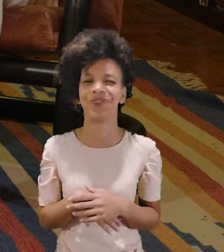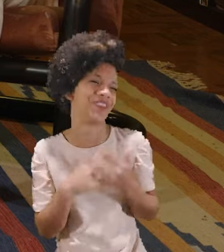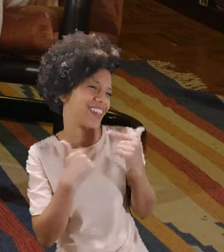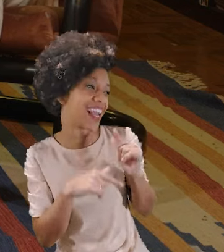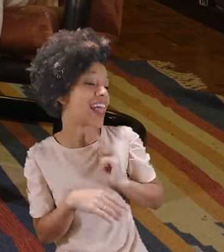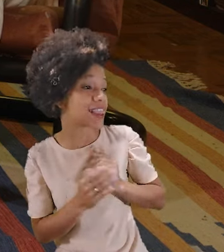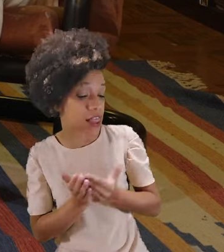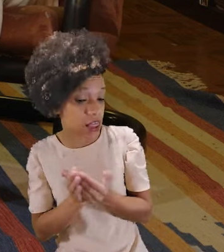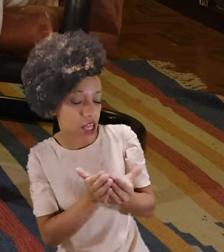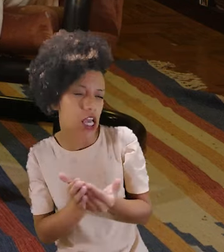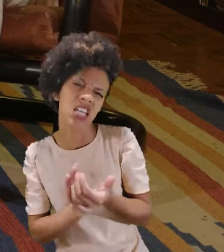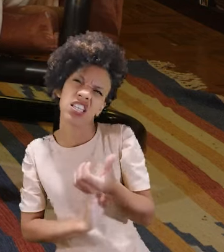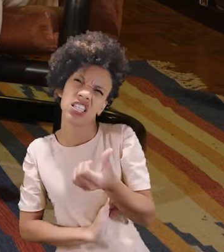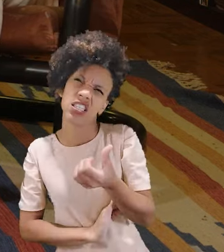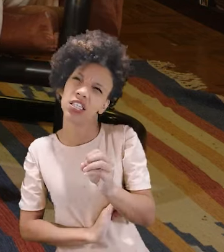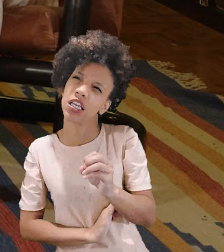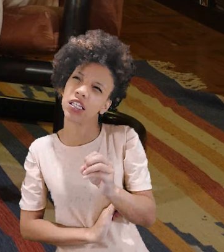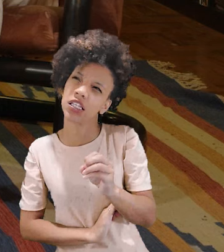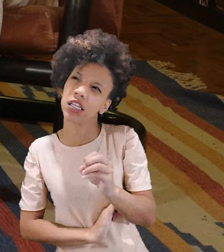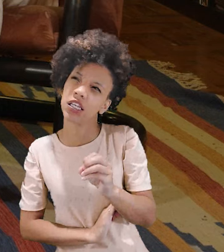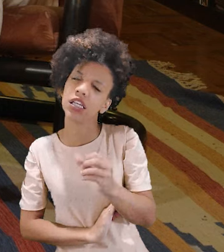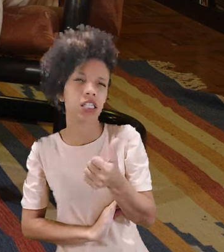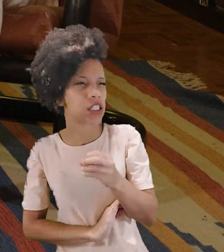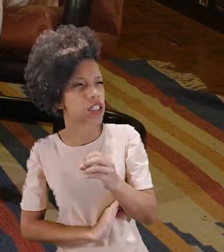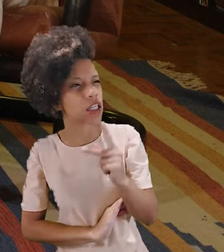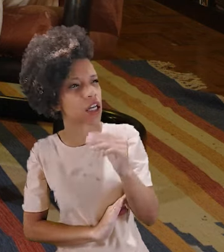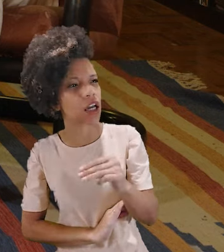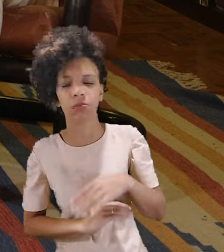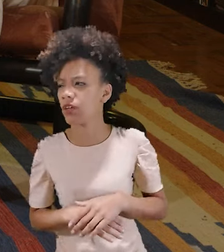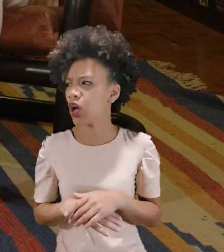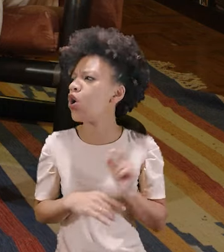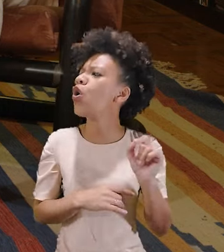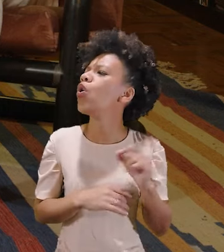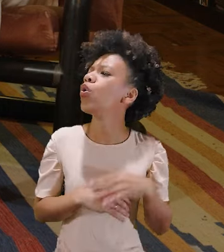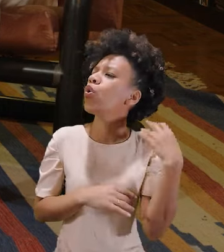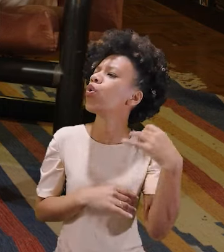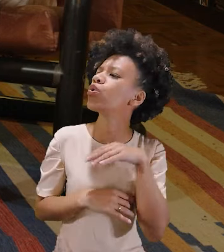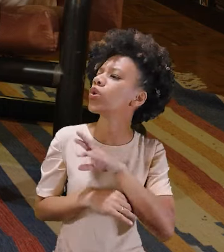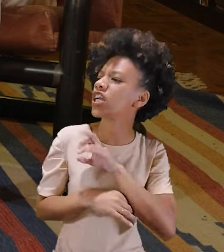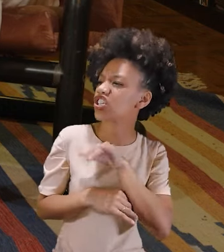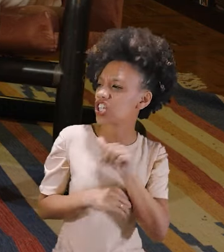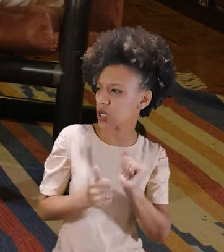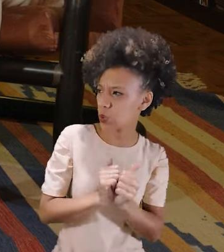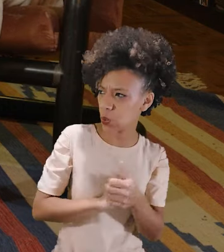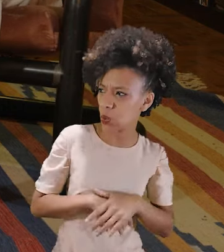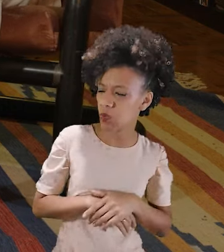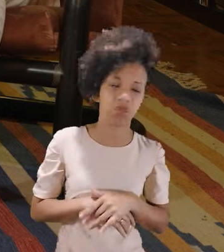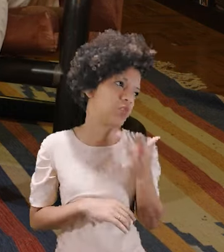tem umas marcações que chegou a 60 sessenta Nossa melhor do mundo Cristiano Ronaldo chega com três anos cerca de